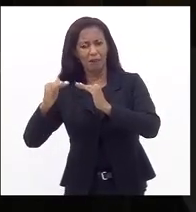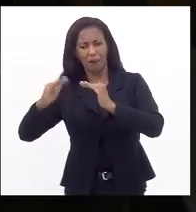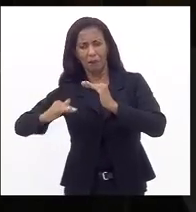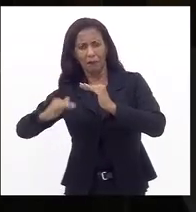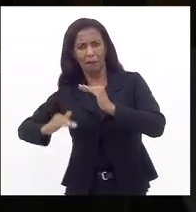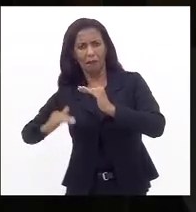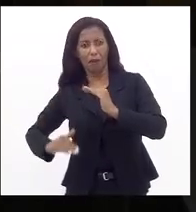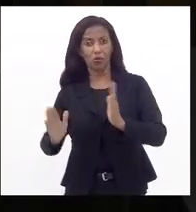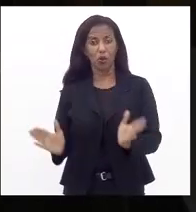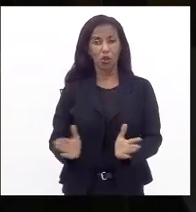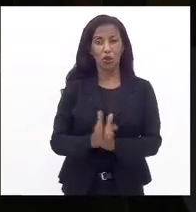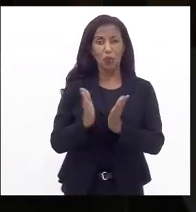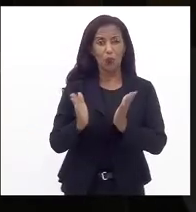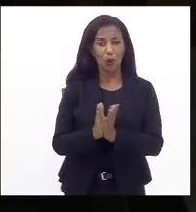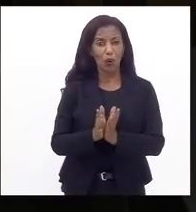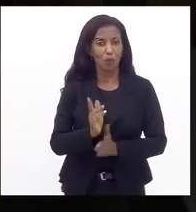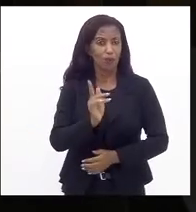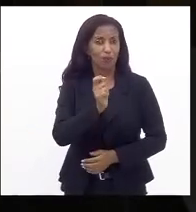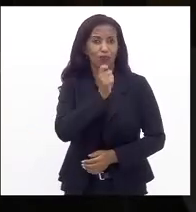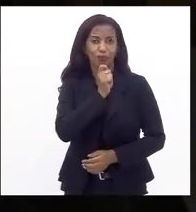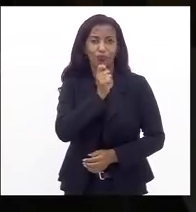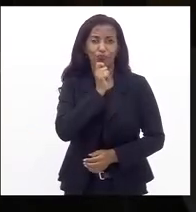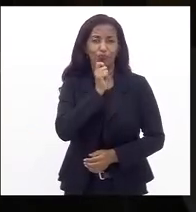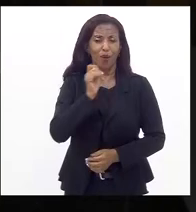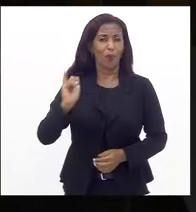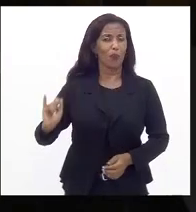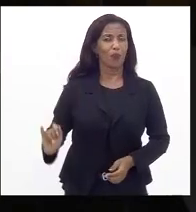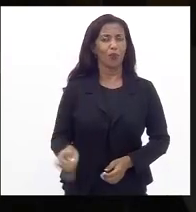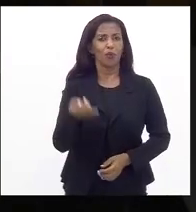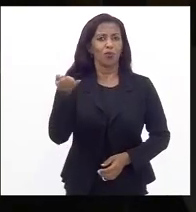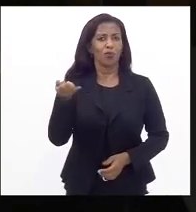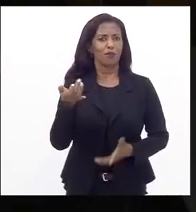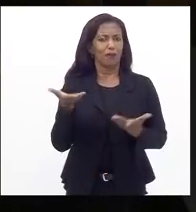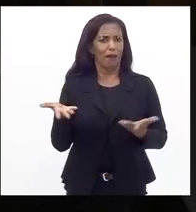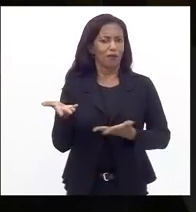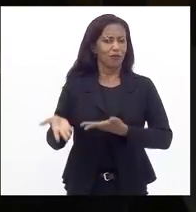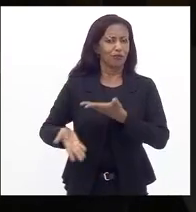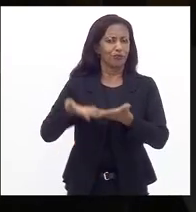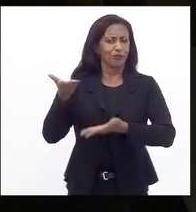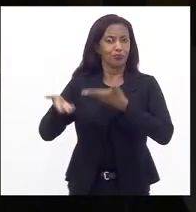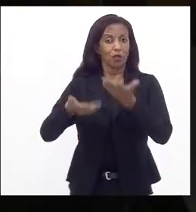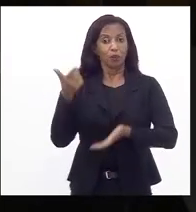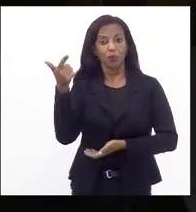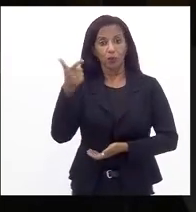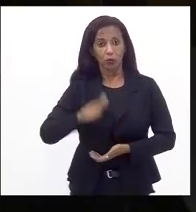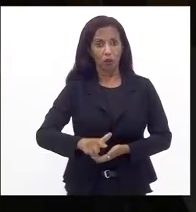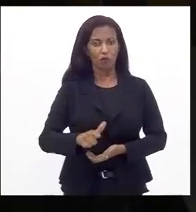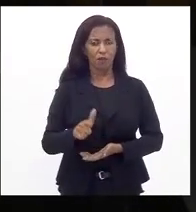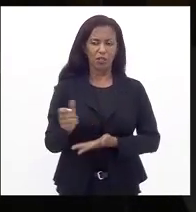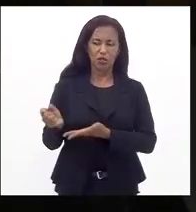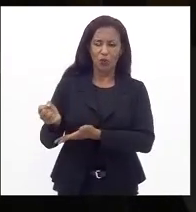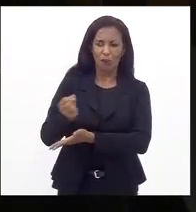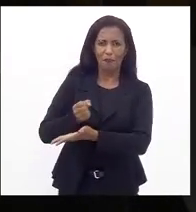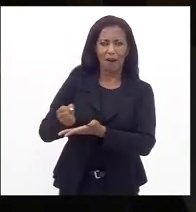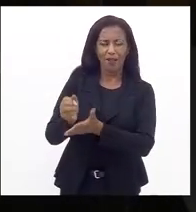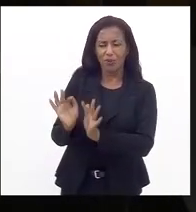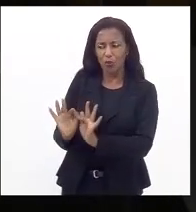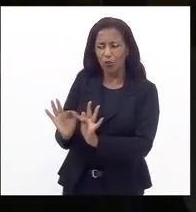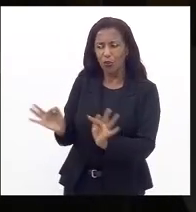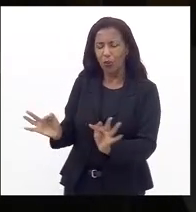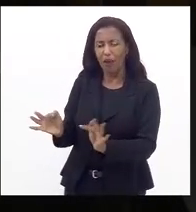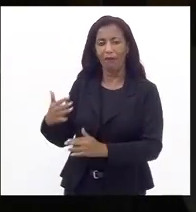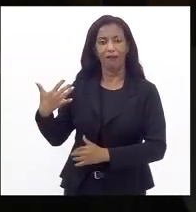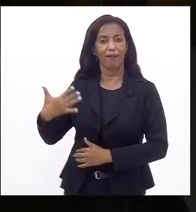e o Pobre se quer ter oportunidade de ascender porque novamente o básico no rio